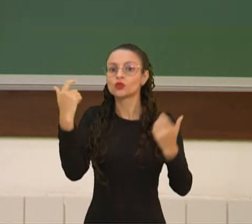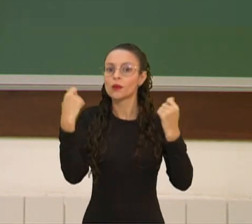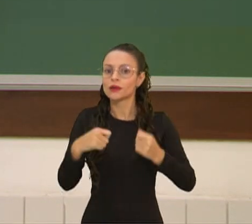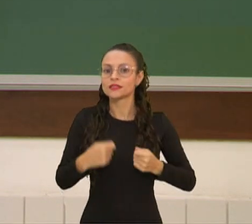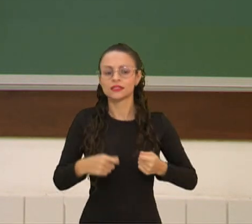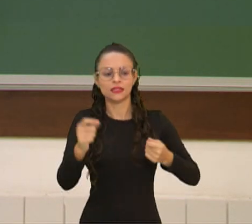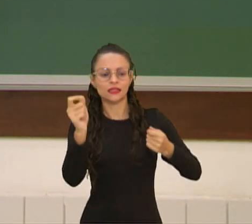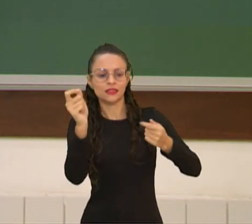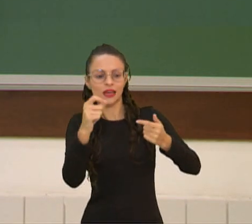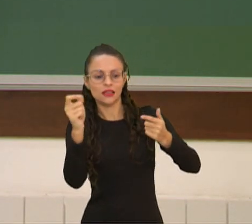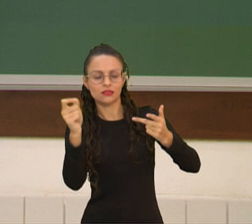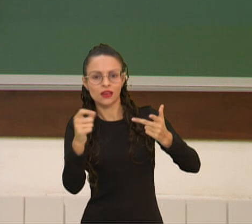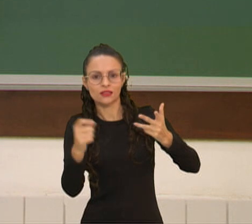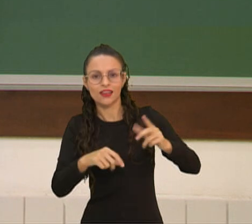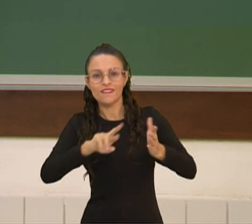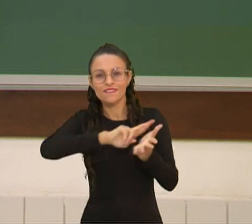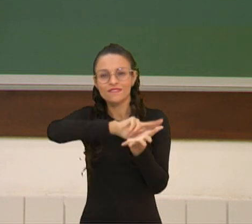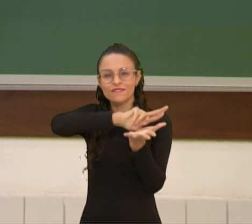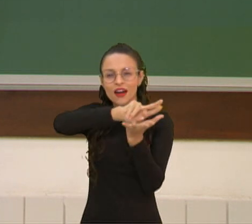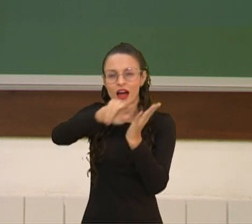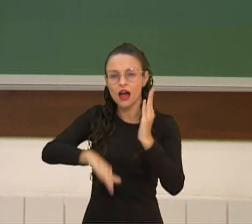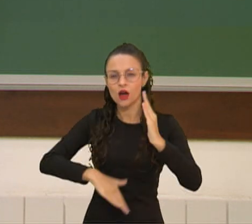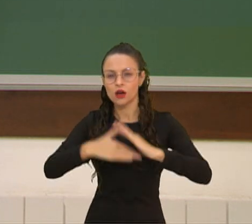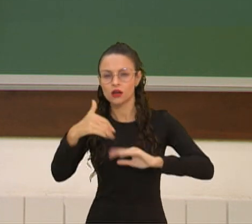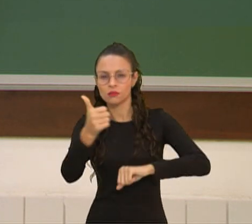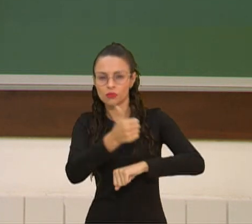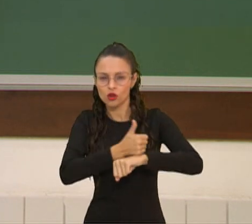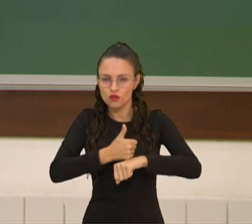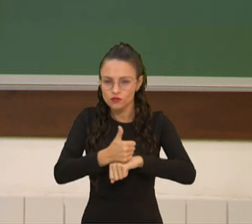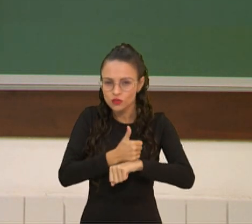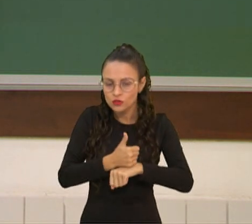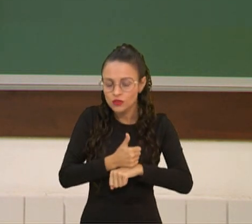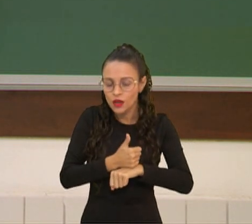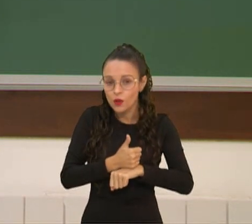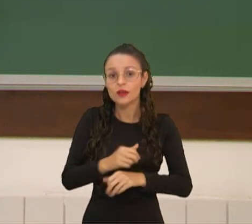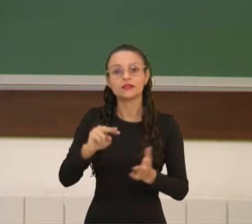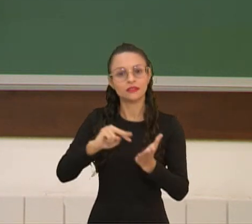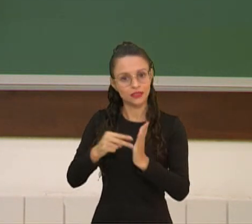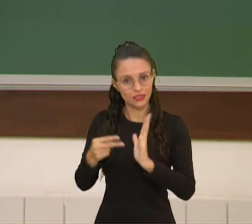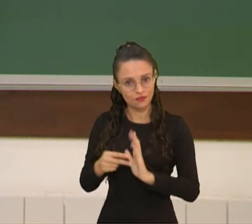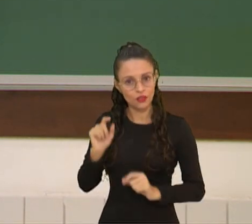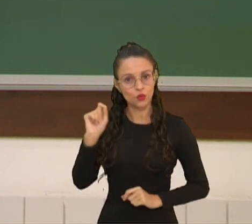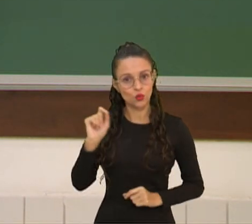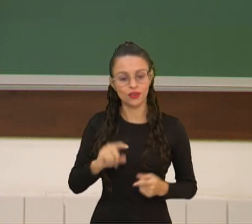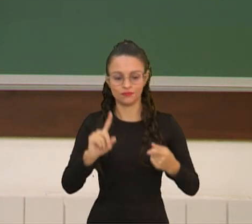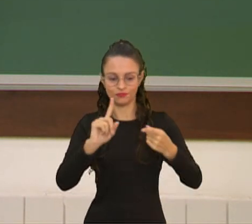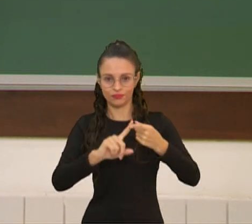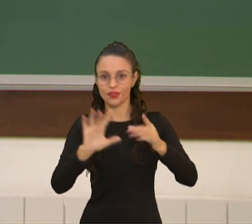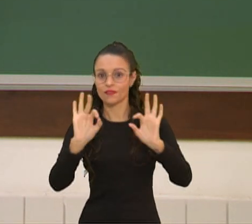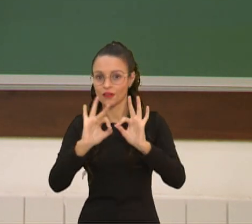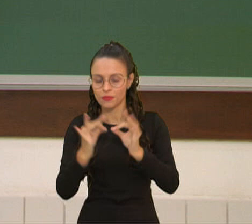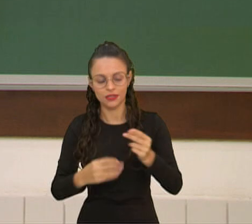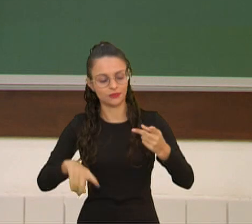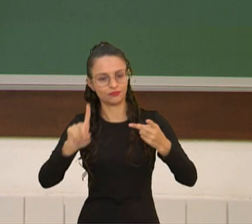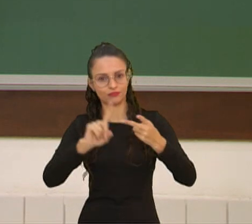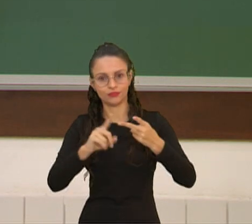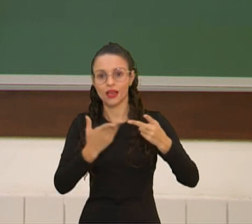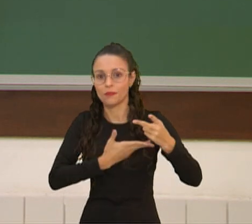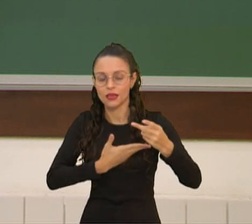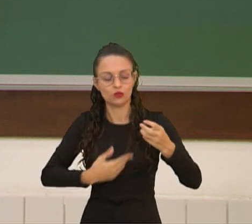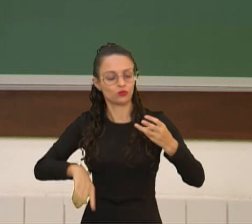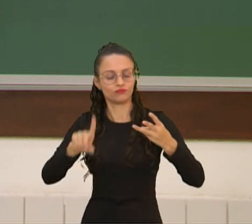multiprofissional você sabe o que que seria isso quer dizer que ela vai precisar da família dos amigos